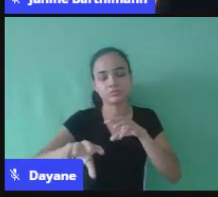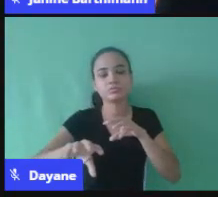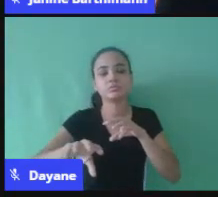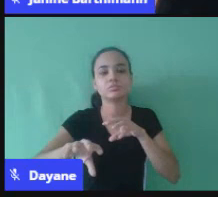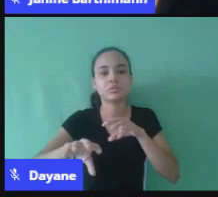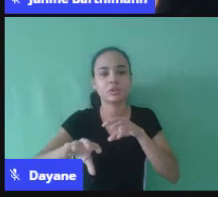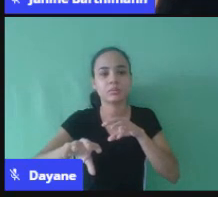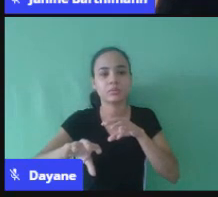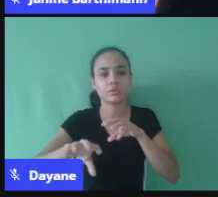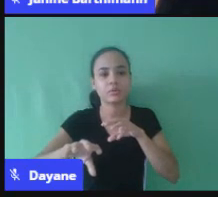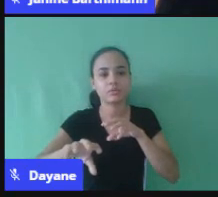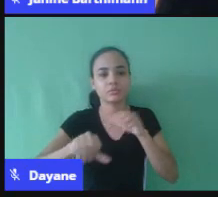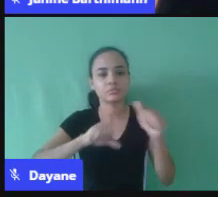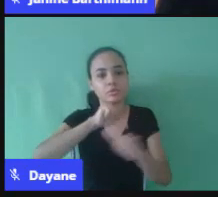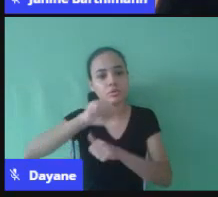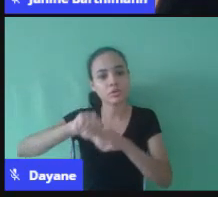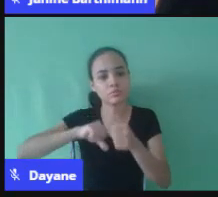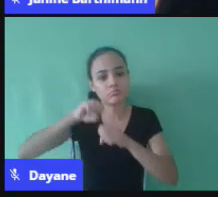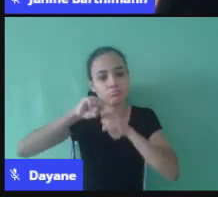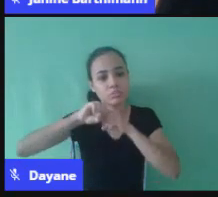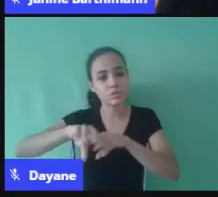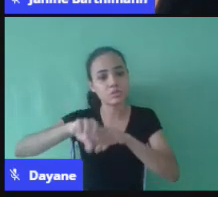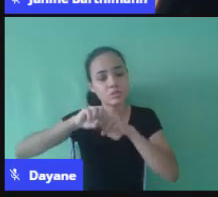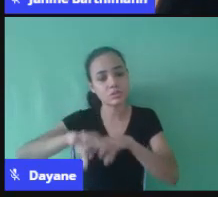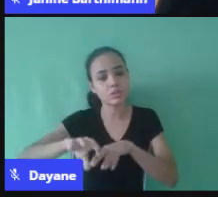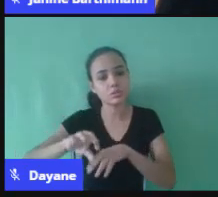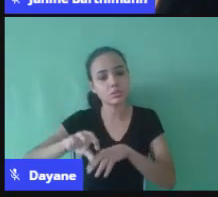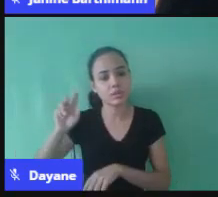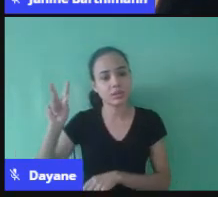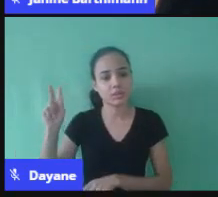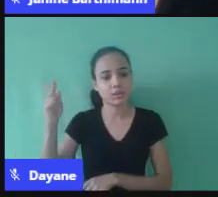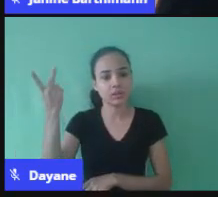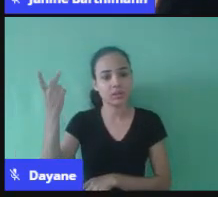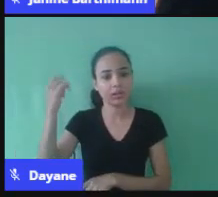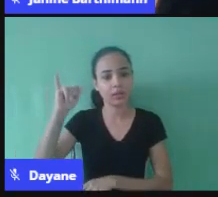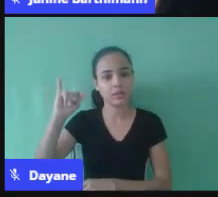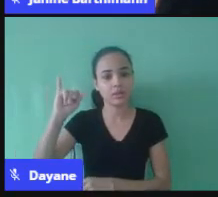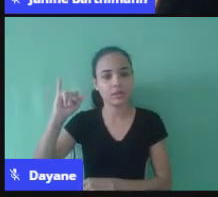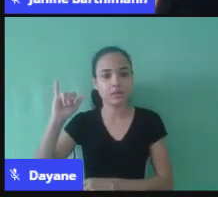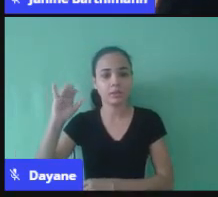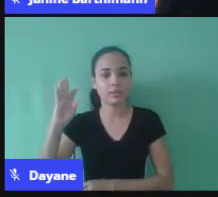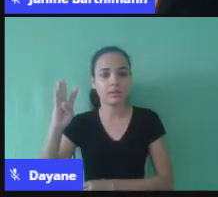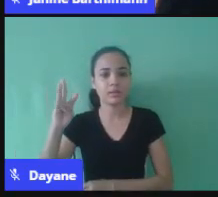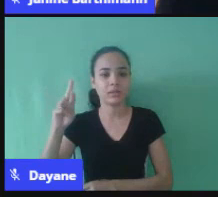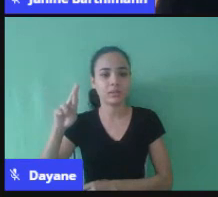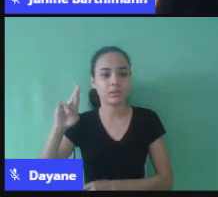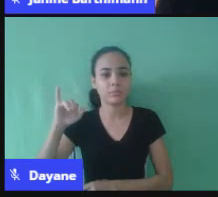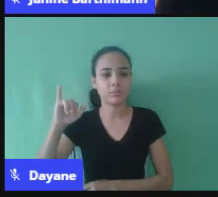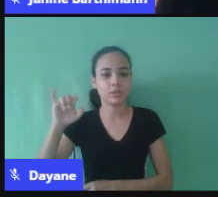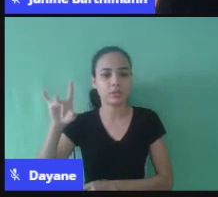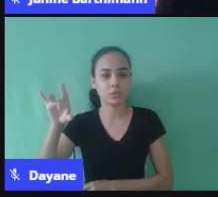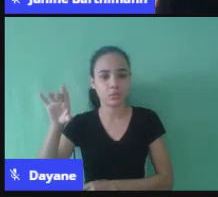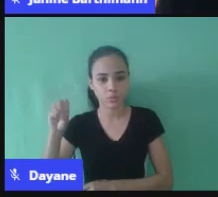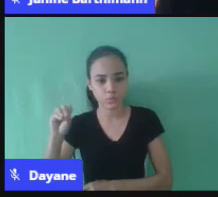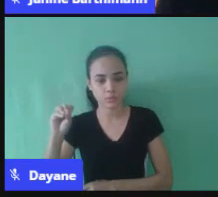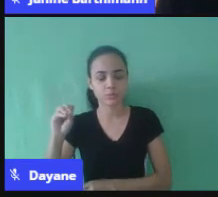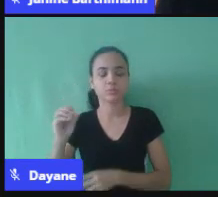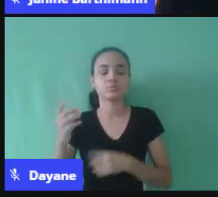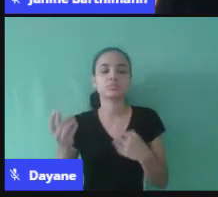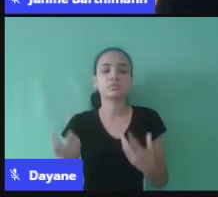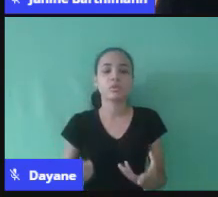diálogo, posto já no âmbito legislativo no município de Campo Grande,